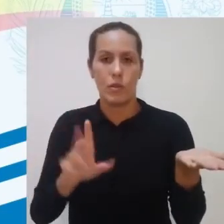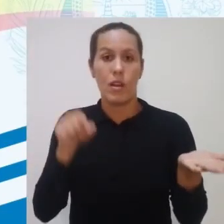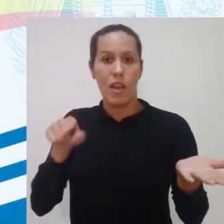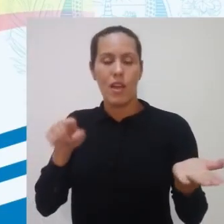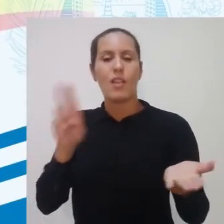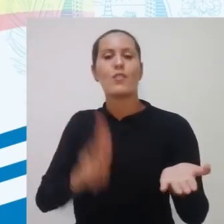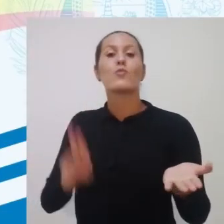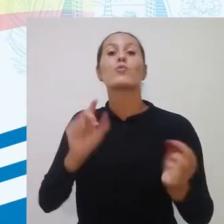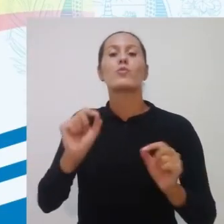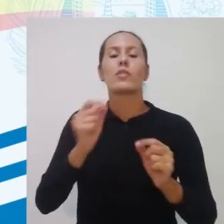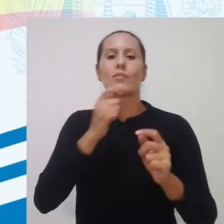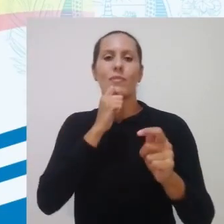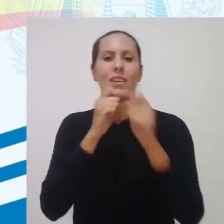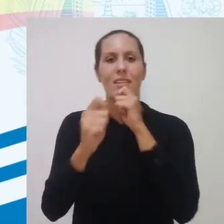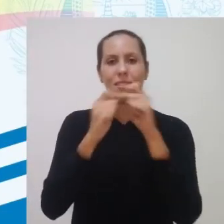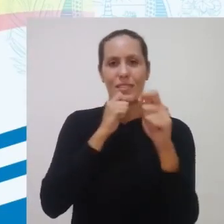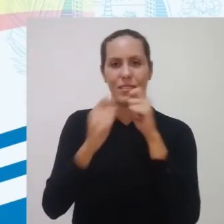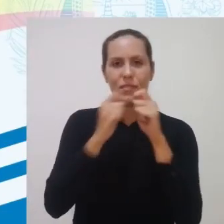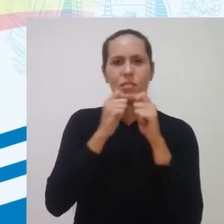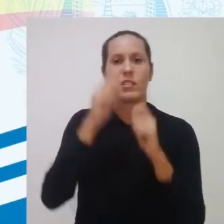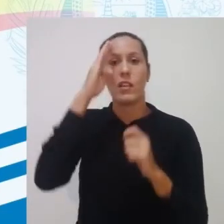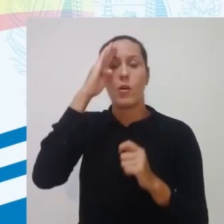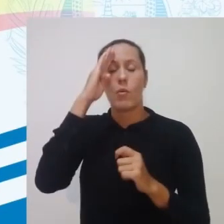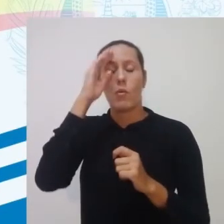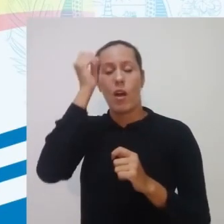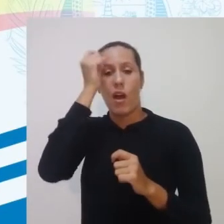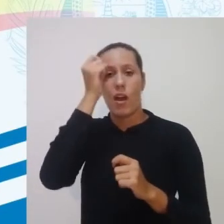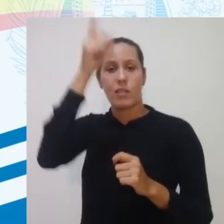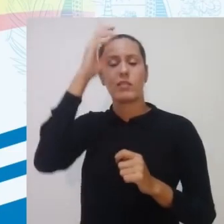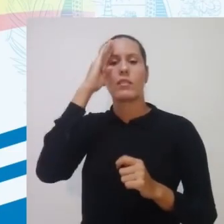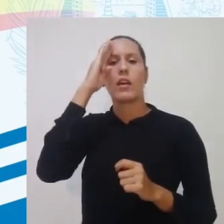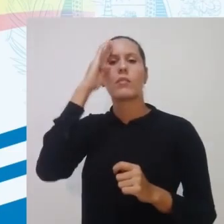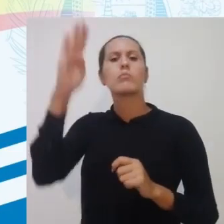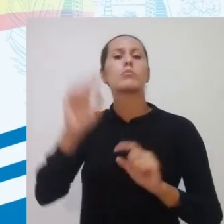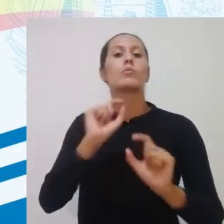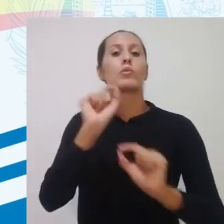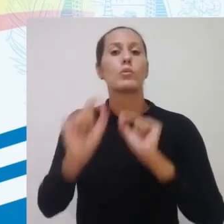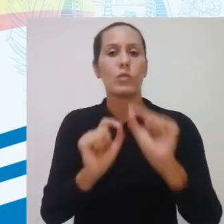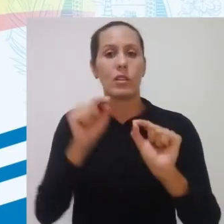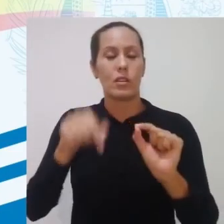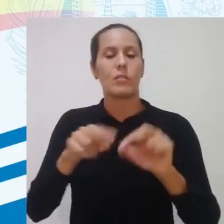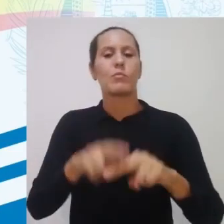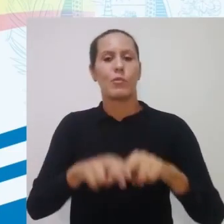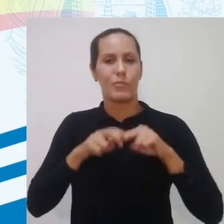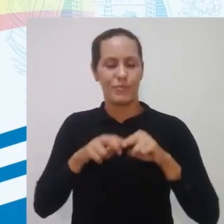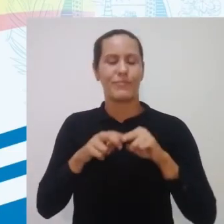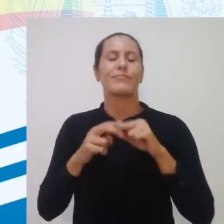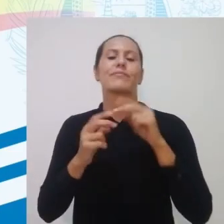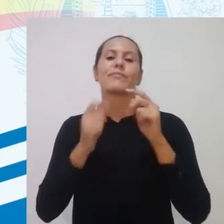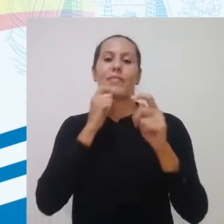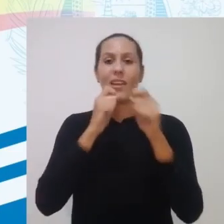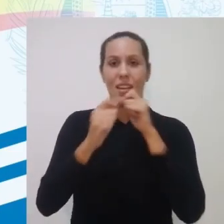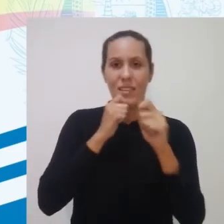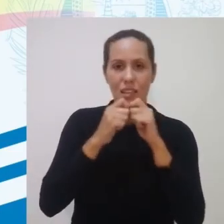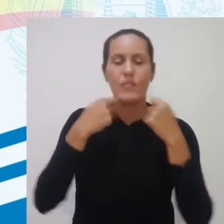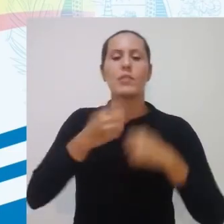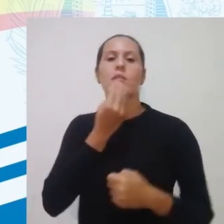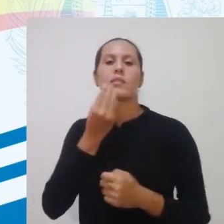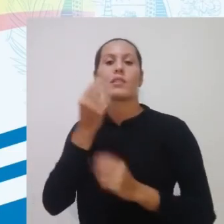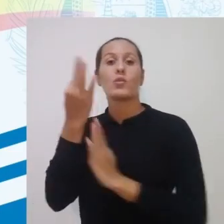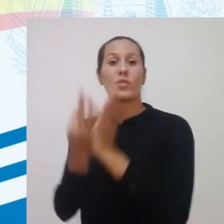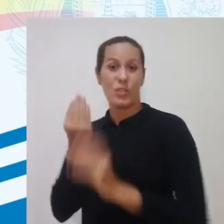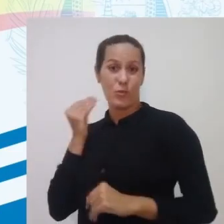entrevista. É importante a gente saber de que forma a ideia central vai ser desenvolvida, porque essa entrevista tem que